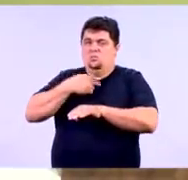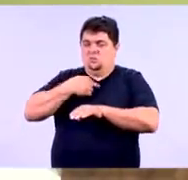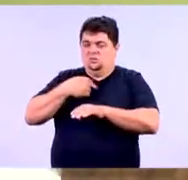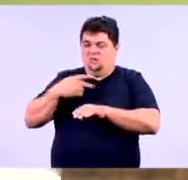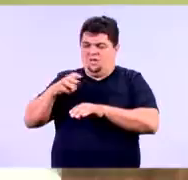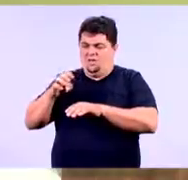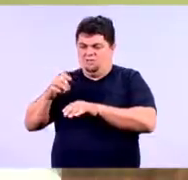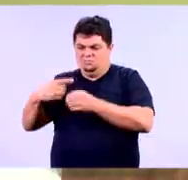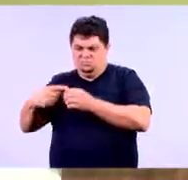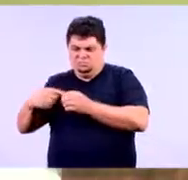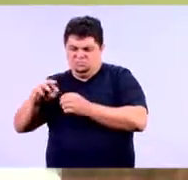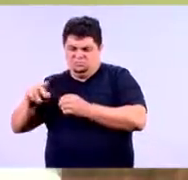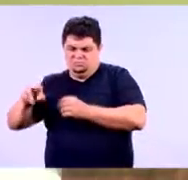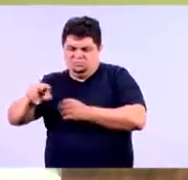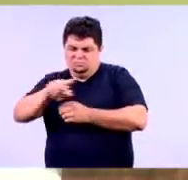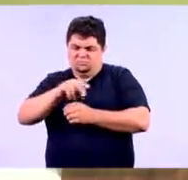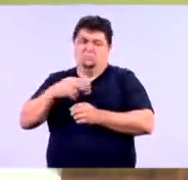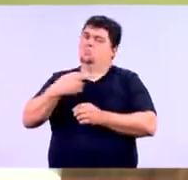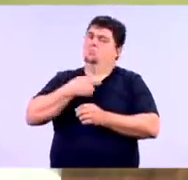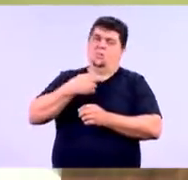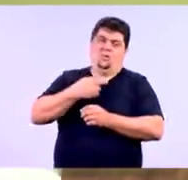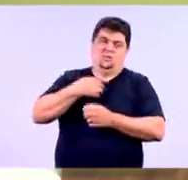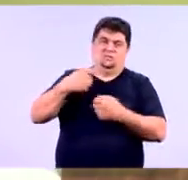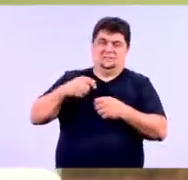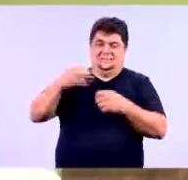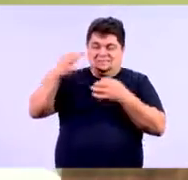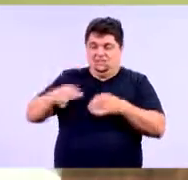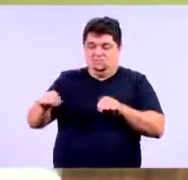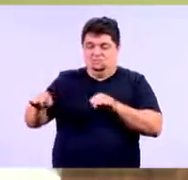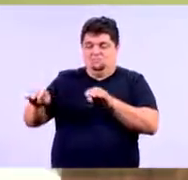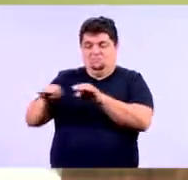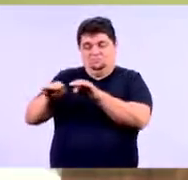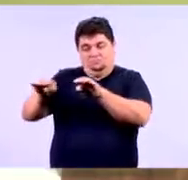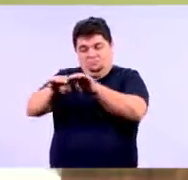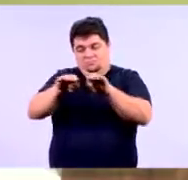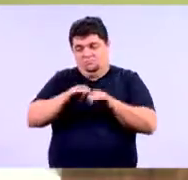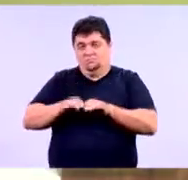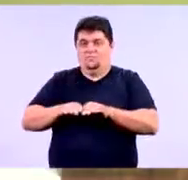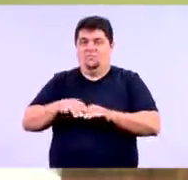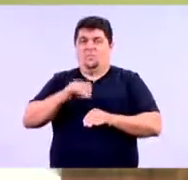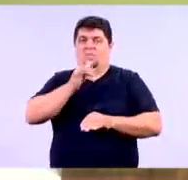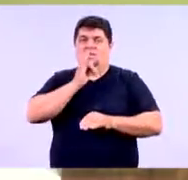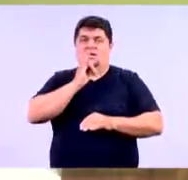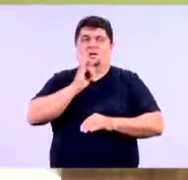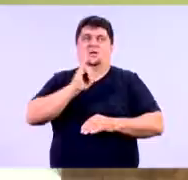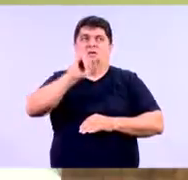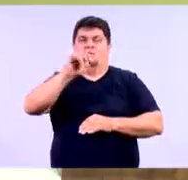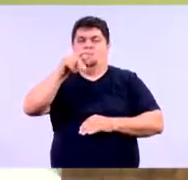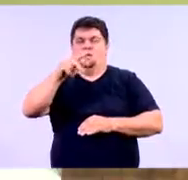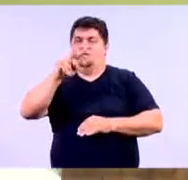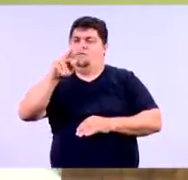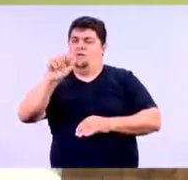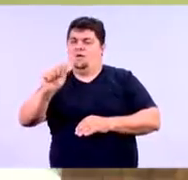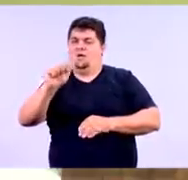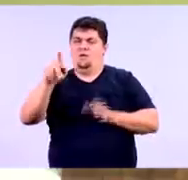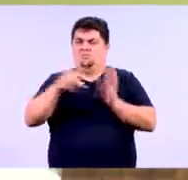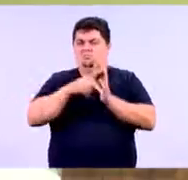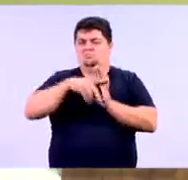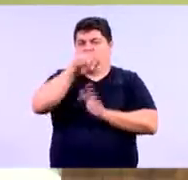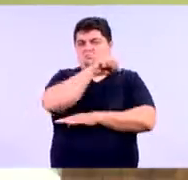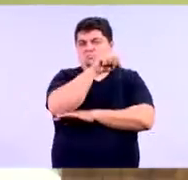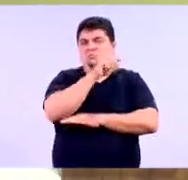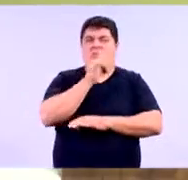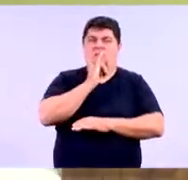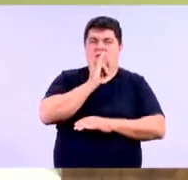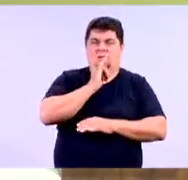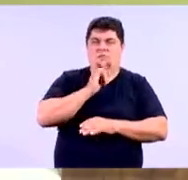forma. E aí, a gente pode pegar como exemplo, imagine o IPVA, que é o de carro. No